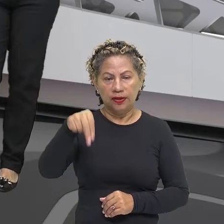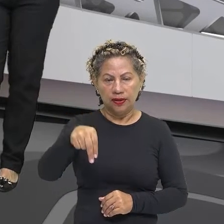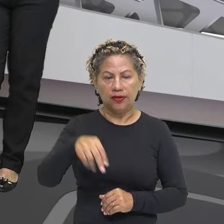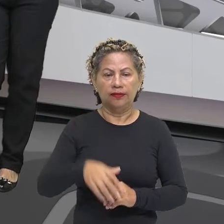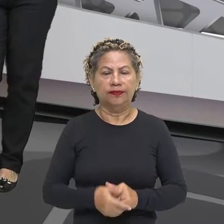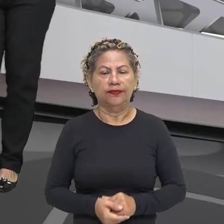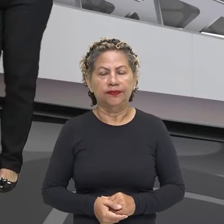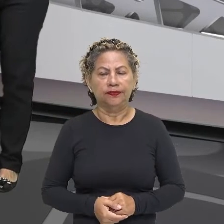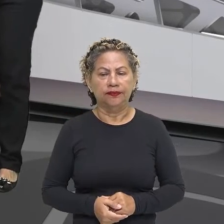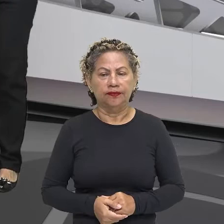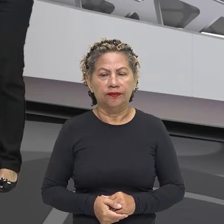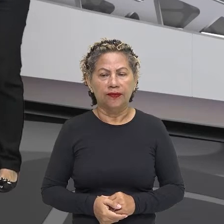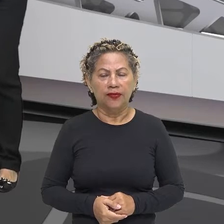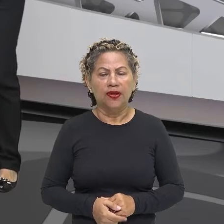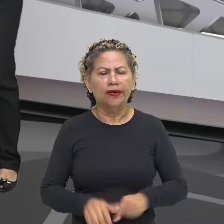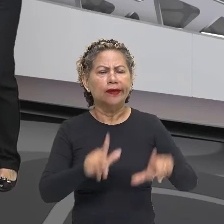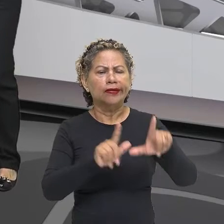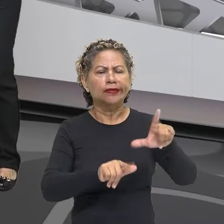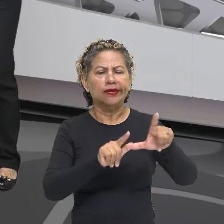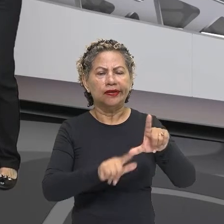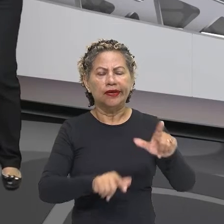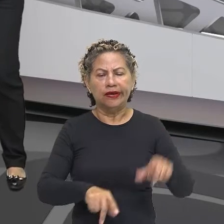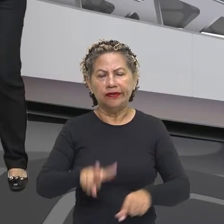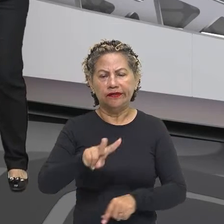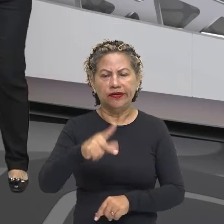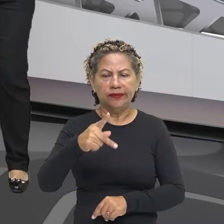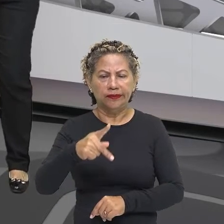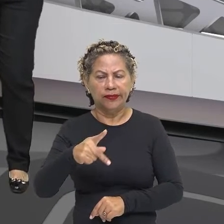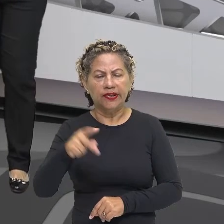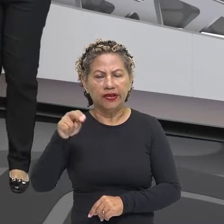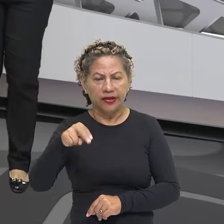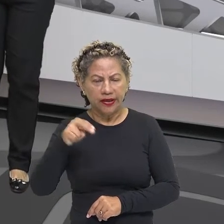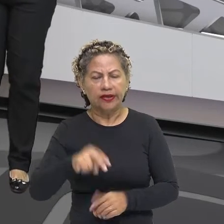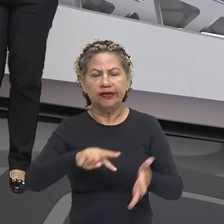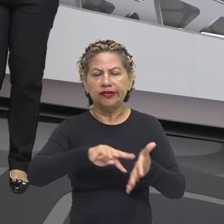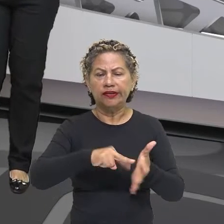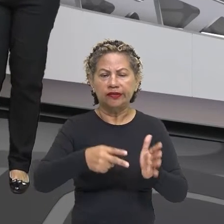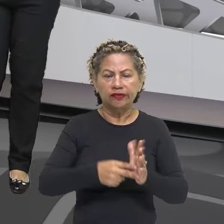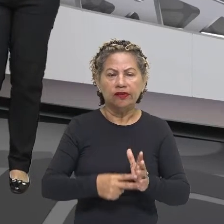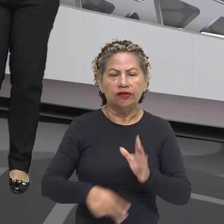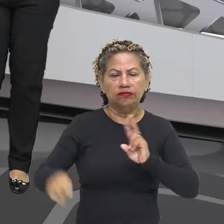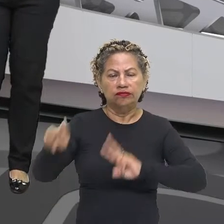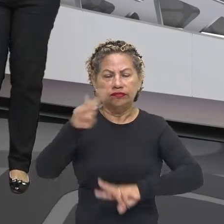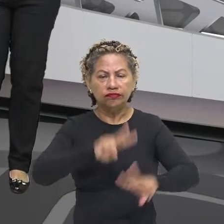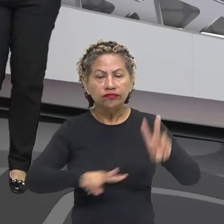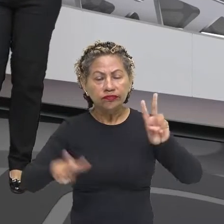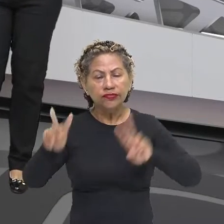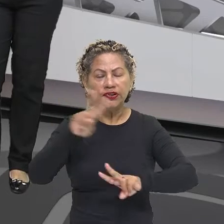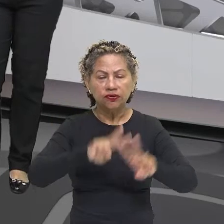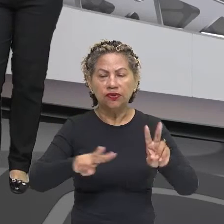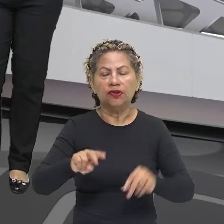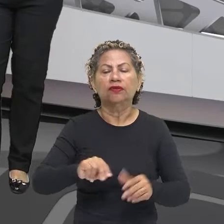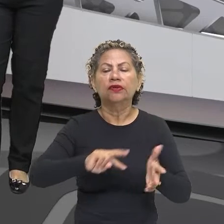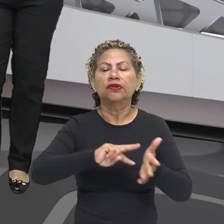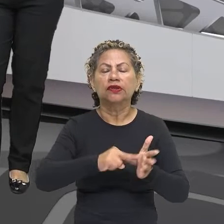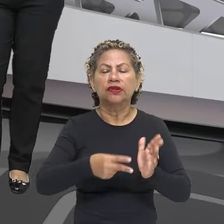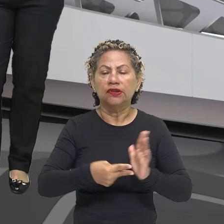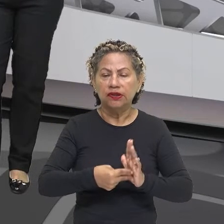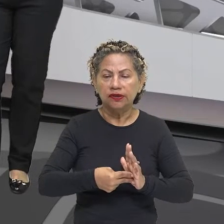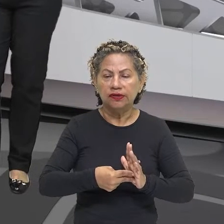bom? É muito parecido com isso. Dessa forma, apenas quem souber a senha de acesso